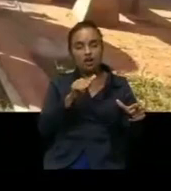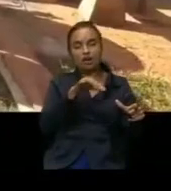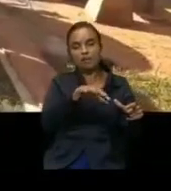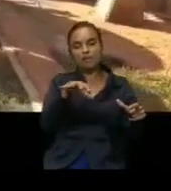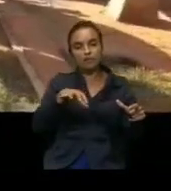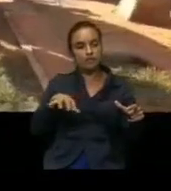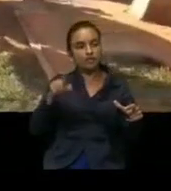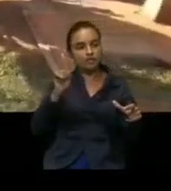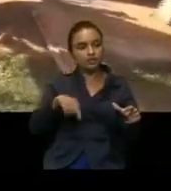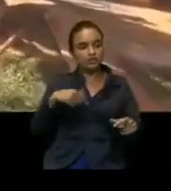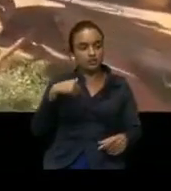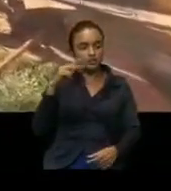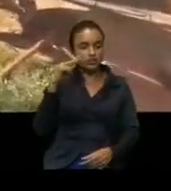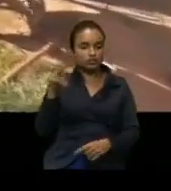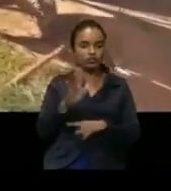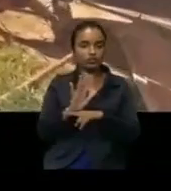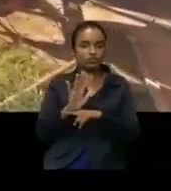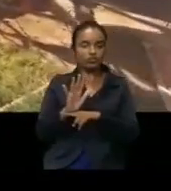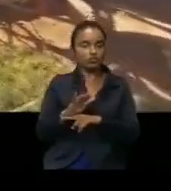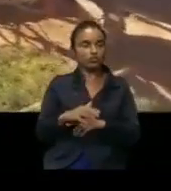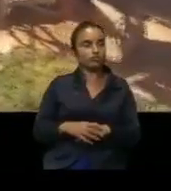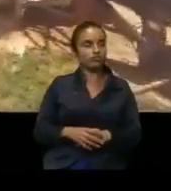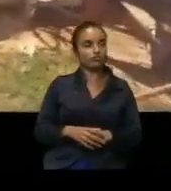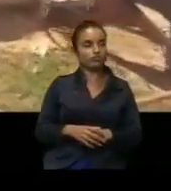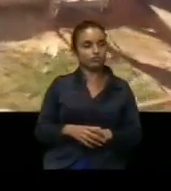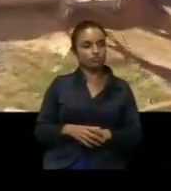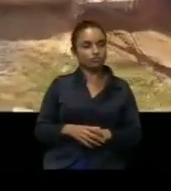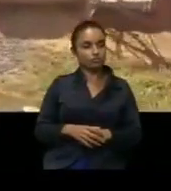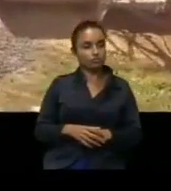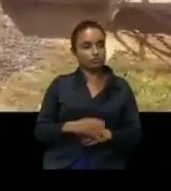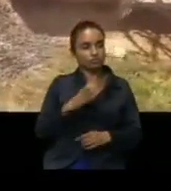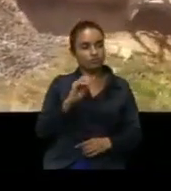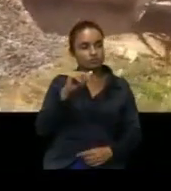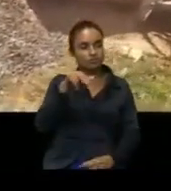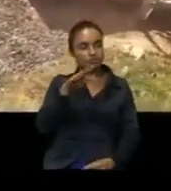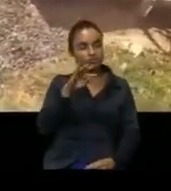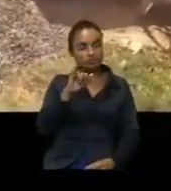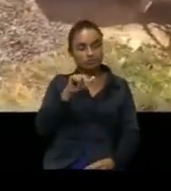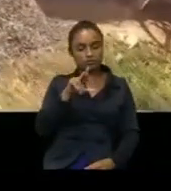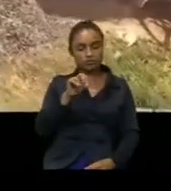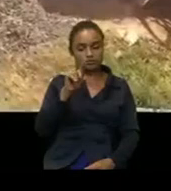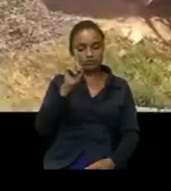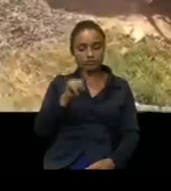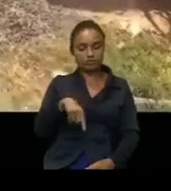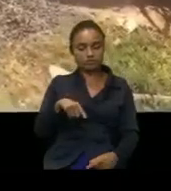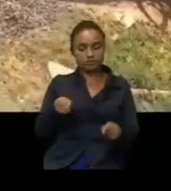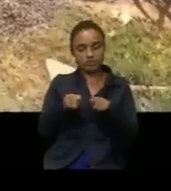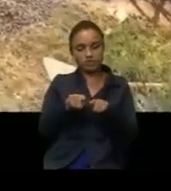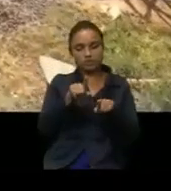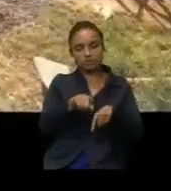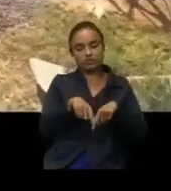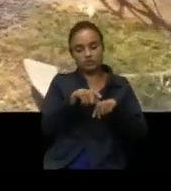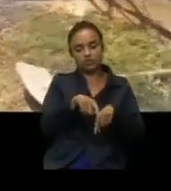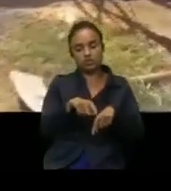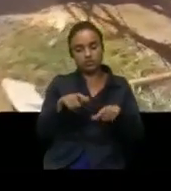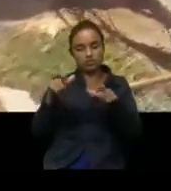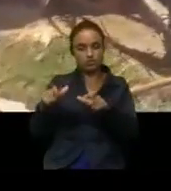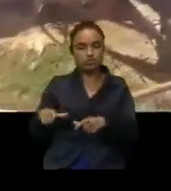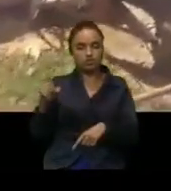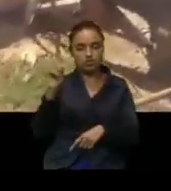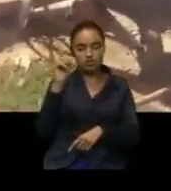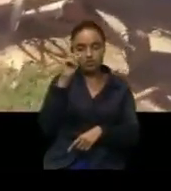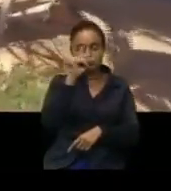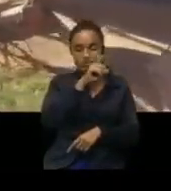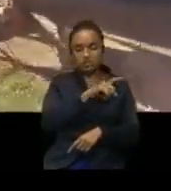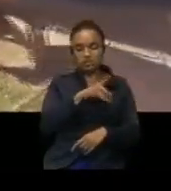play no vídeo. Ah lá. Um canteiro bem... também numa área rural, tá? O que dificulta um